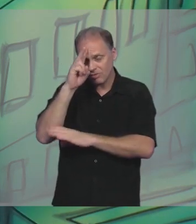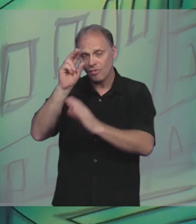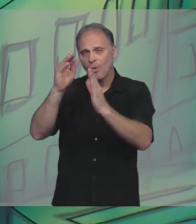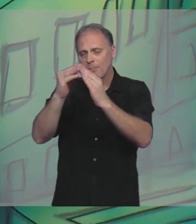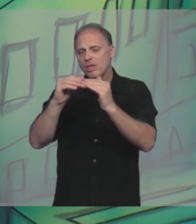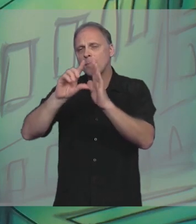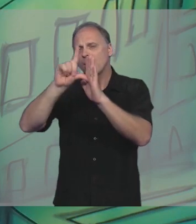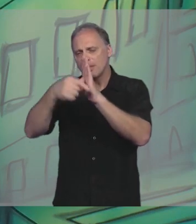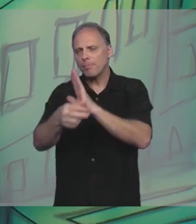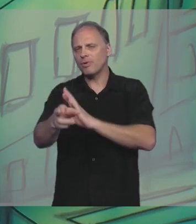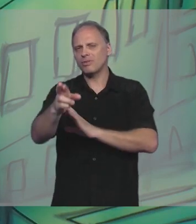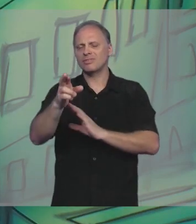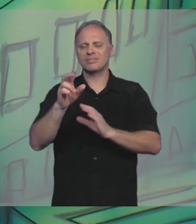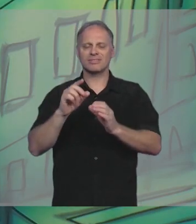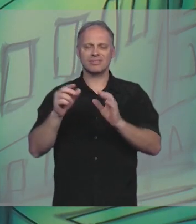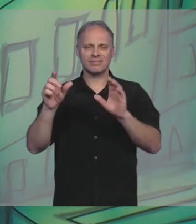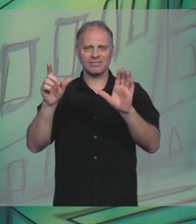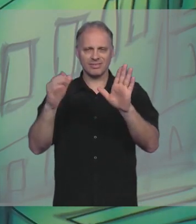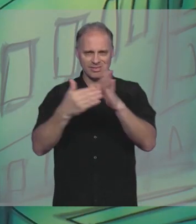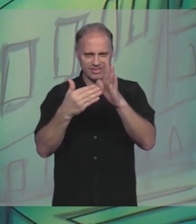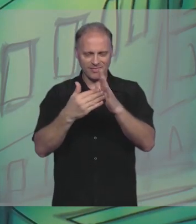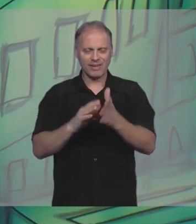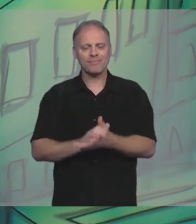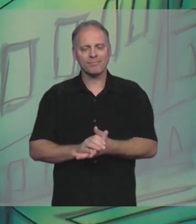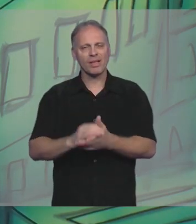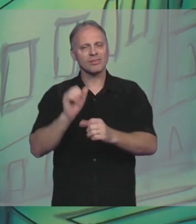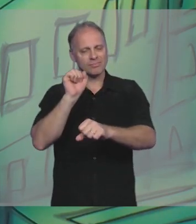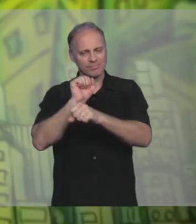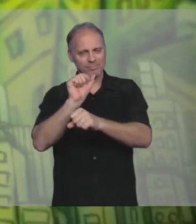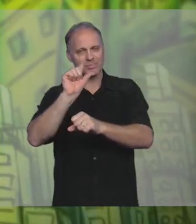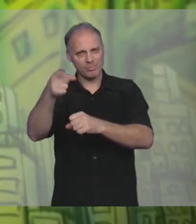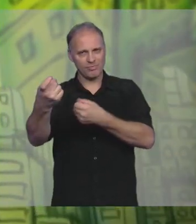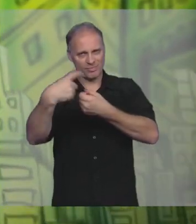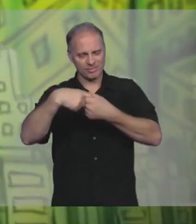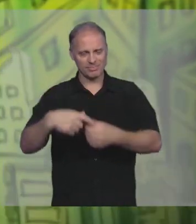senhor responder após o nosso intervalo. O Em Pauta volta em breve.